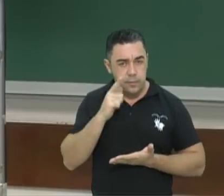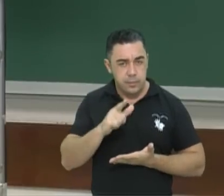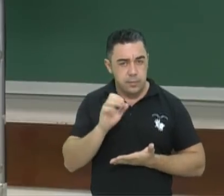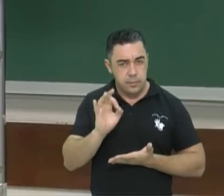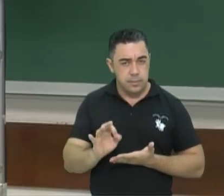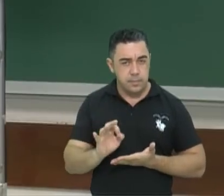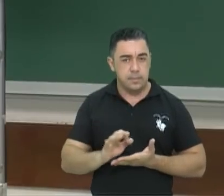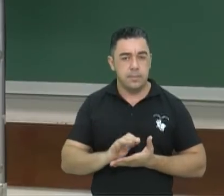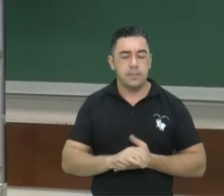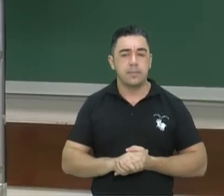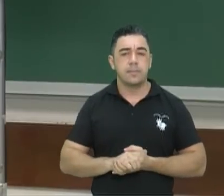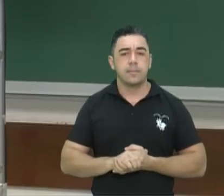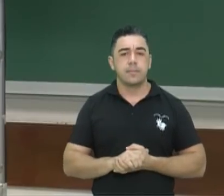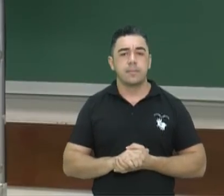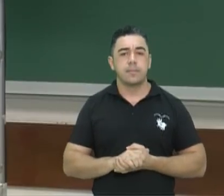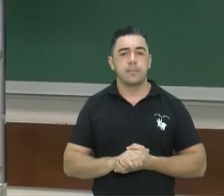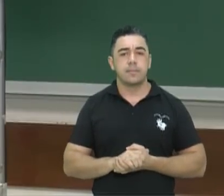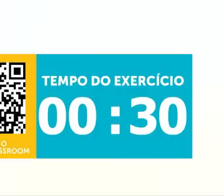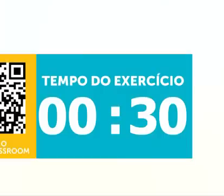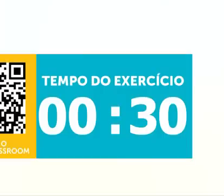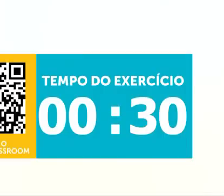vai saber responder e vai acertar.